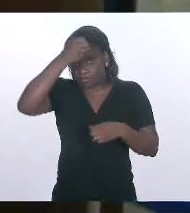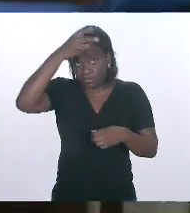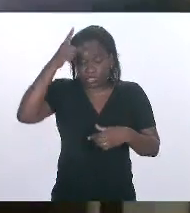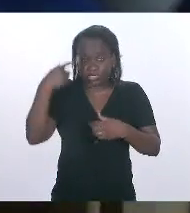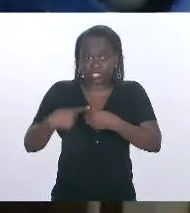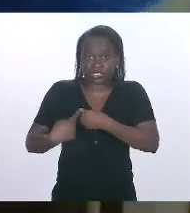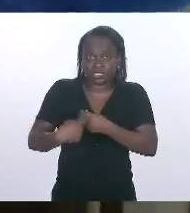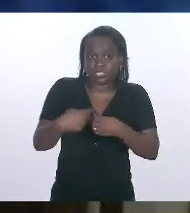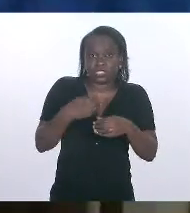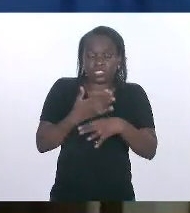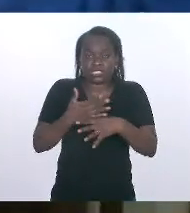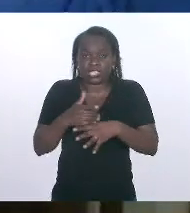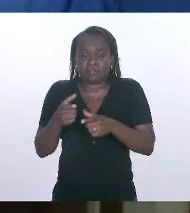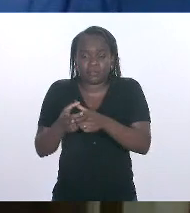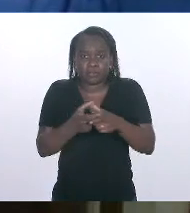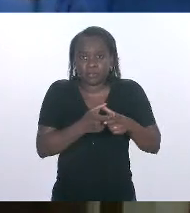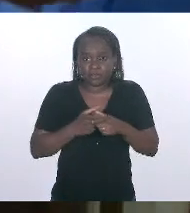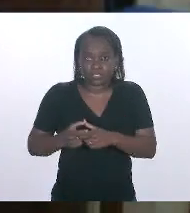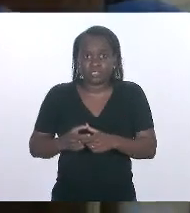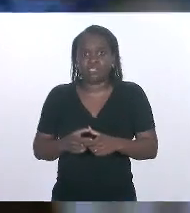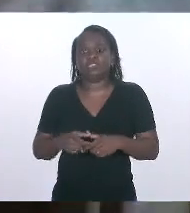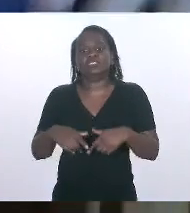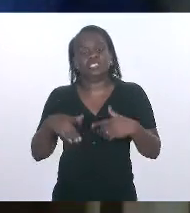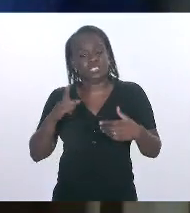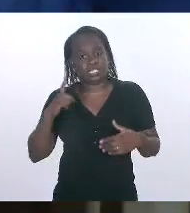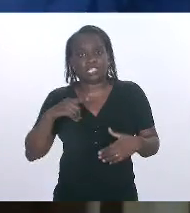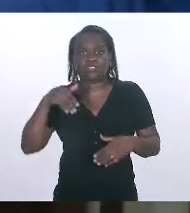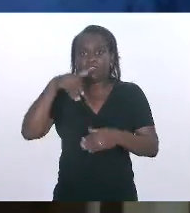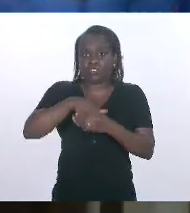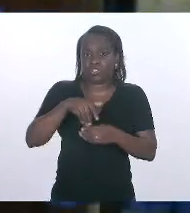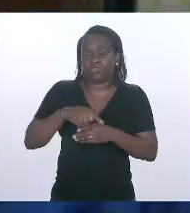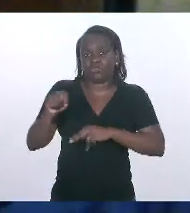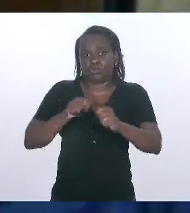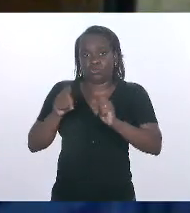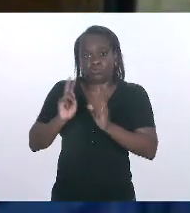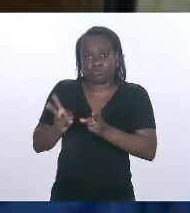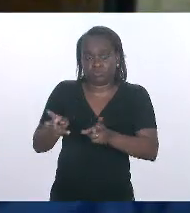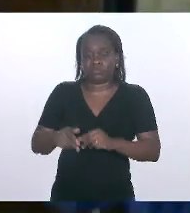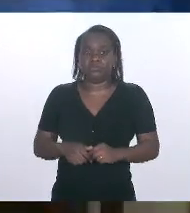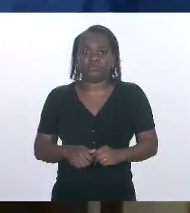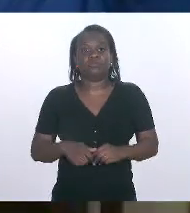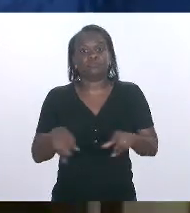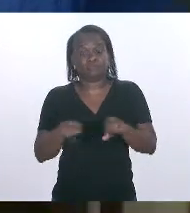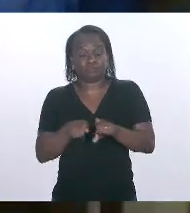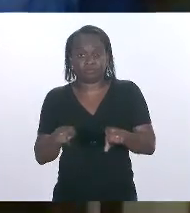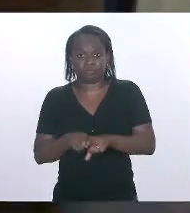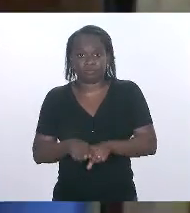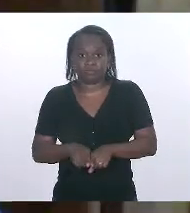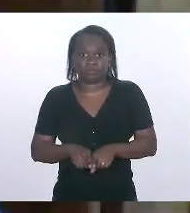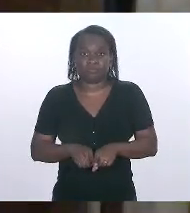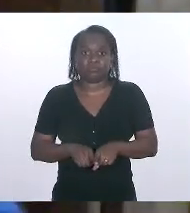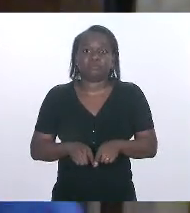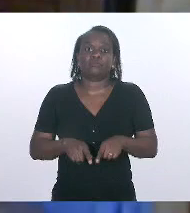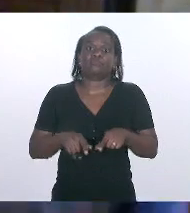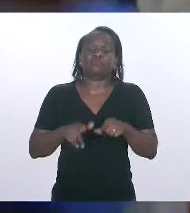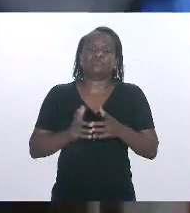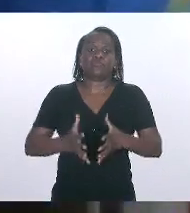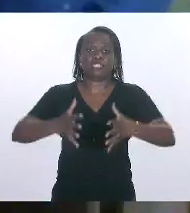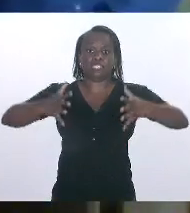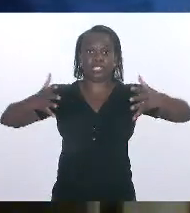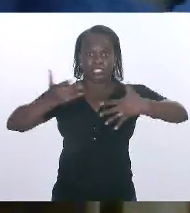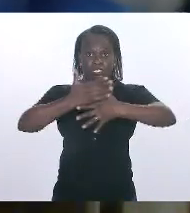as pequenas cidades, é onde tem o voto conservador. E nas